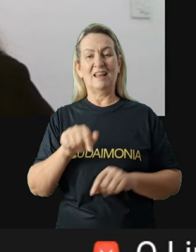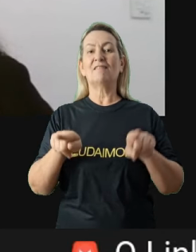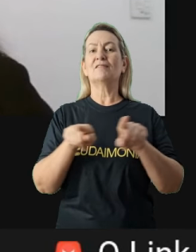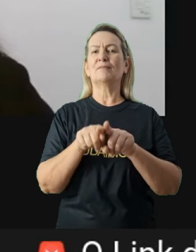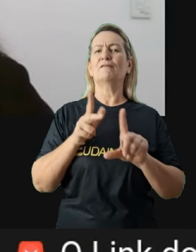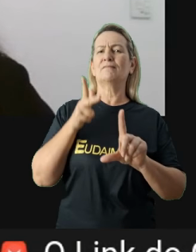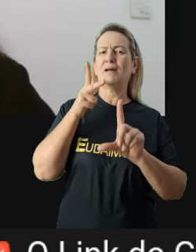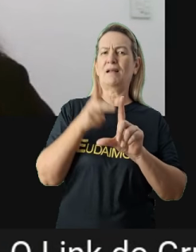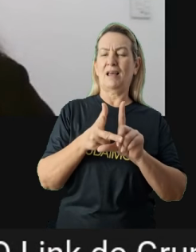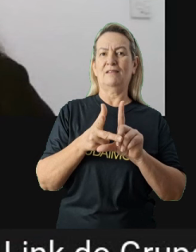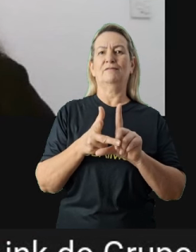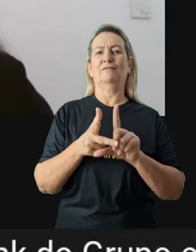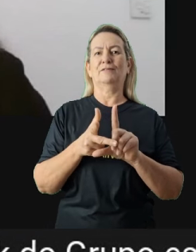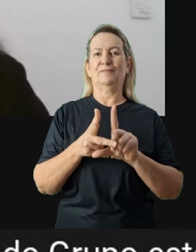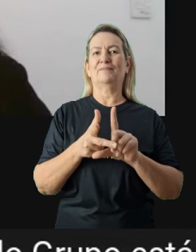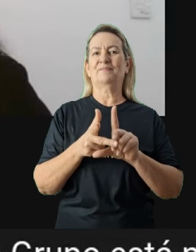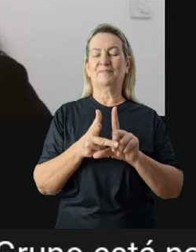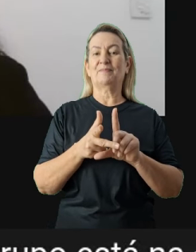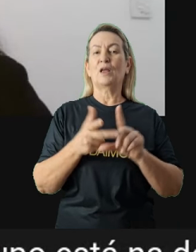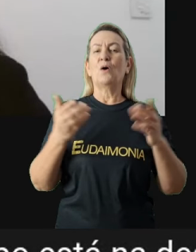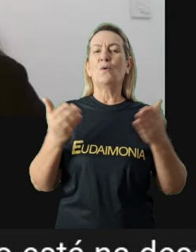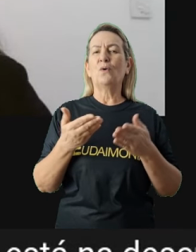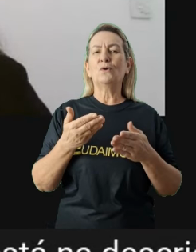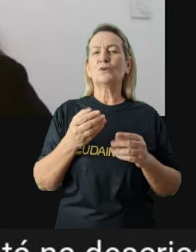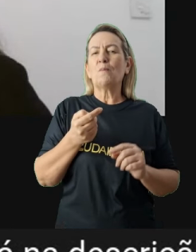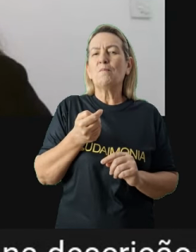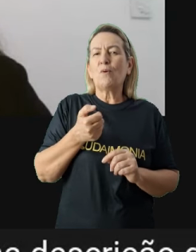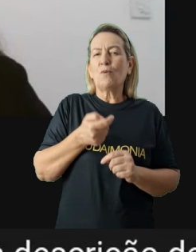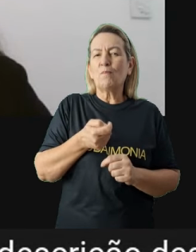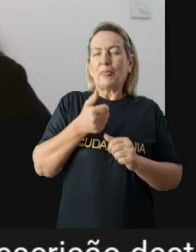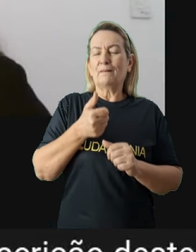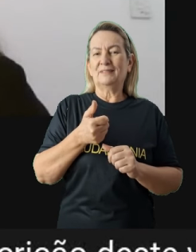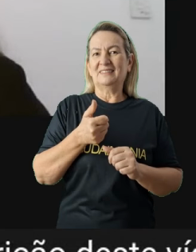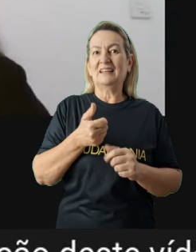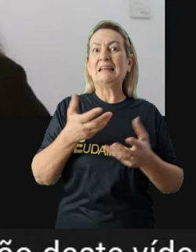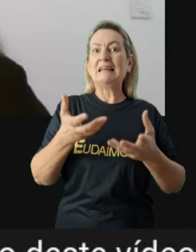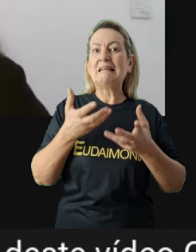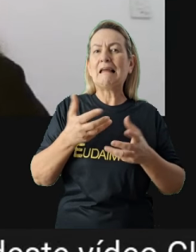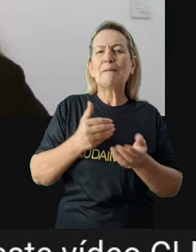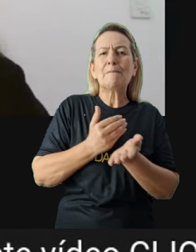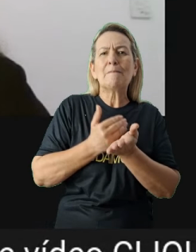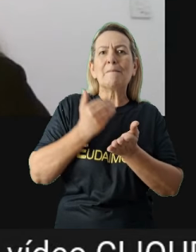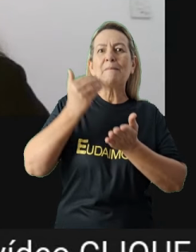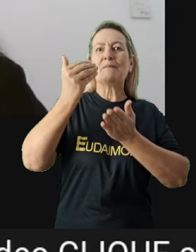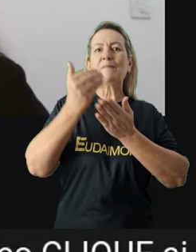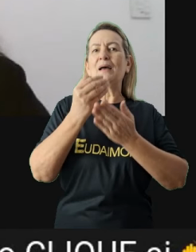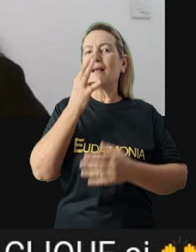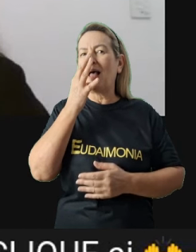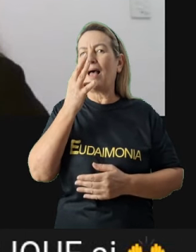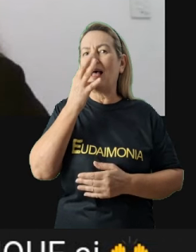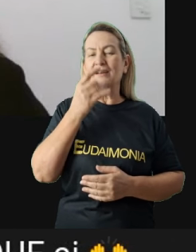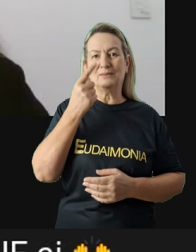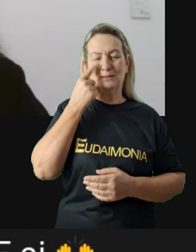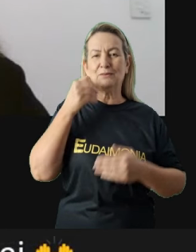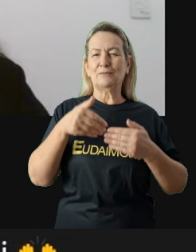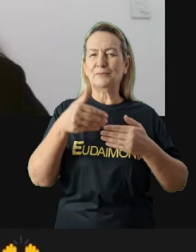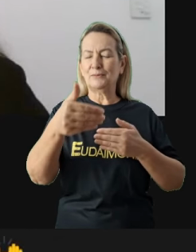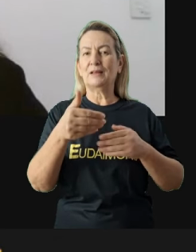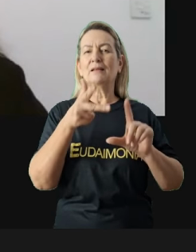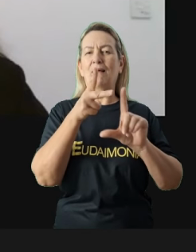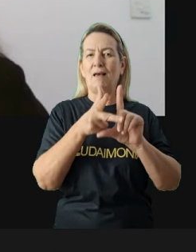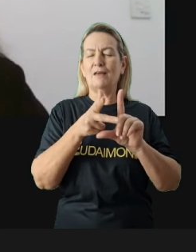chamar a Isis, vou chamar a prof. Andréia e nós vamos fazer uma live dedicada com essa galera. Hoje foi só para vocês terem